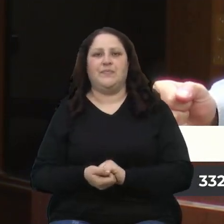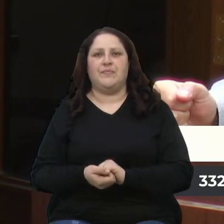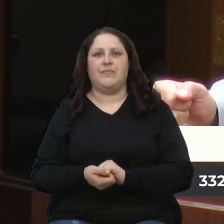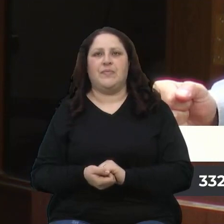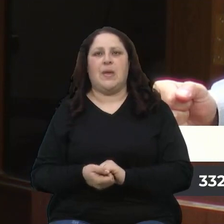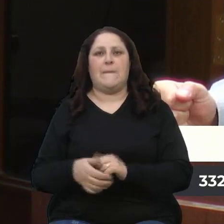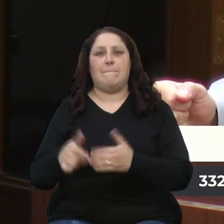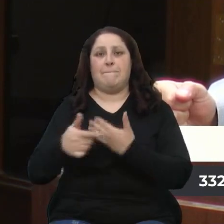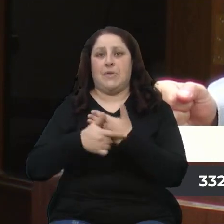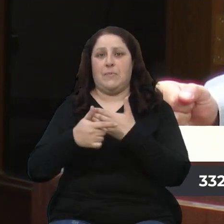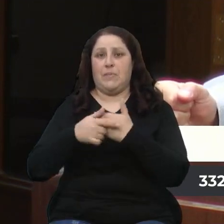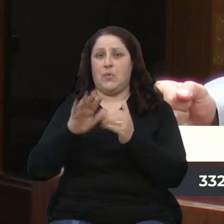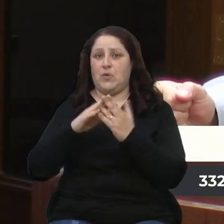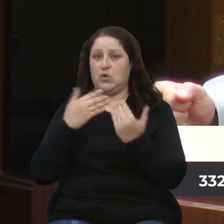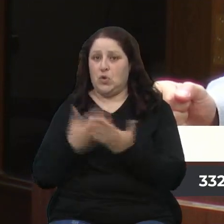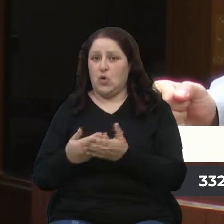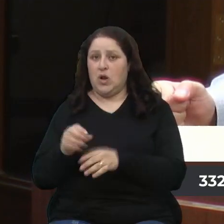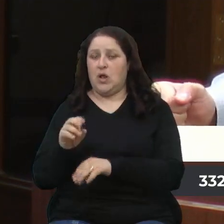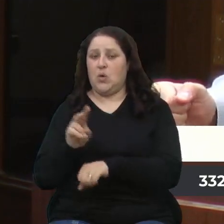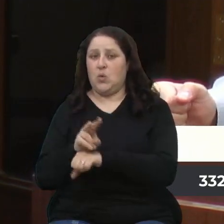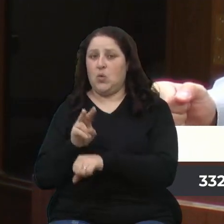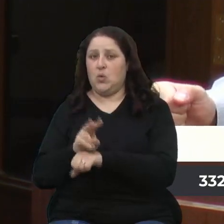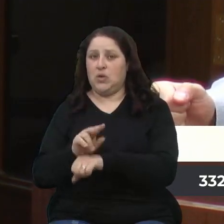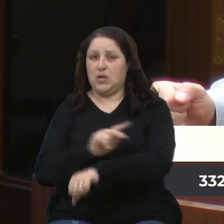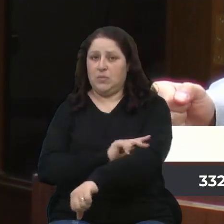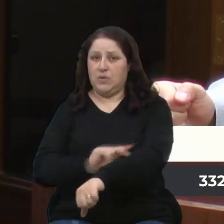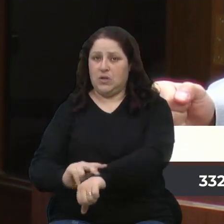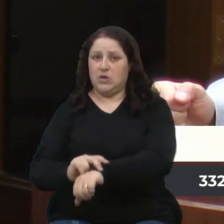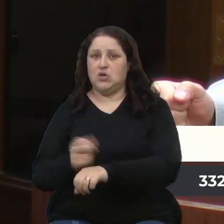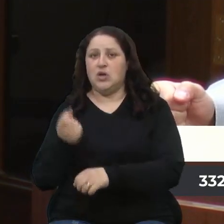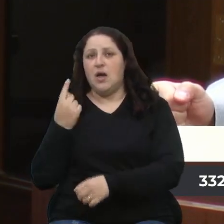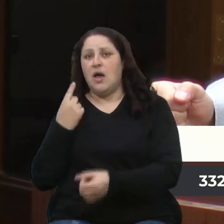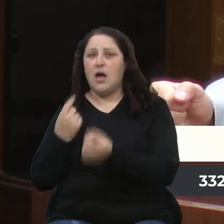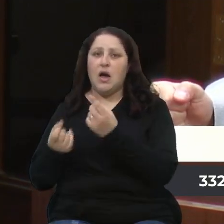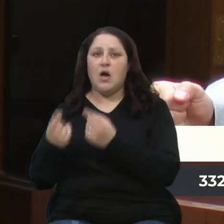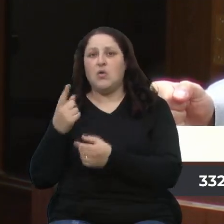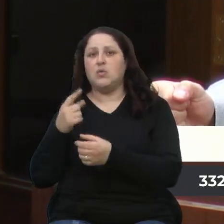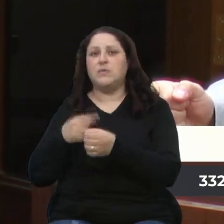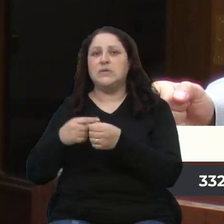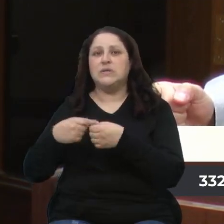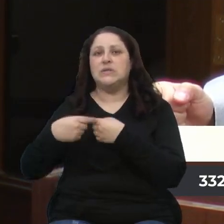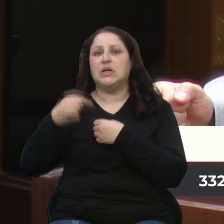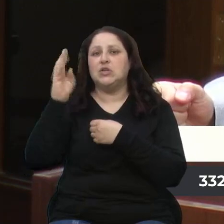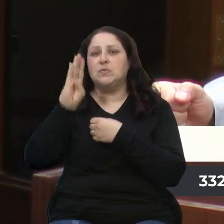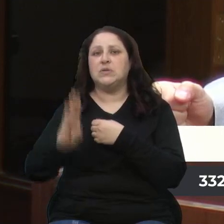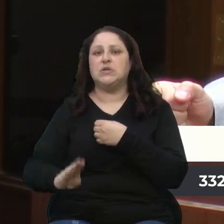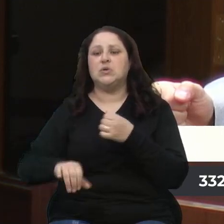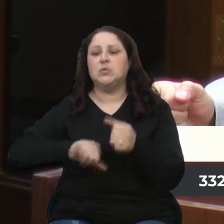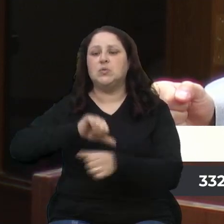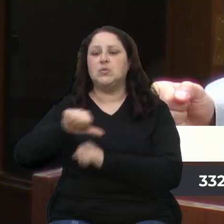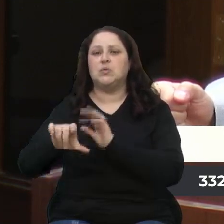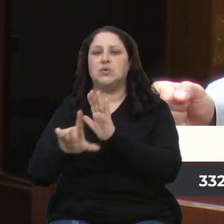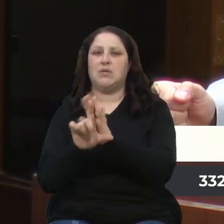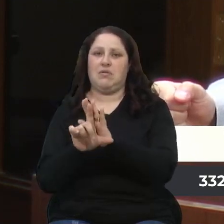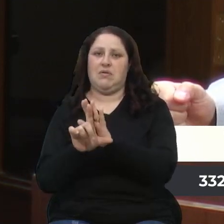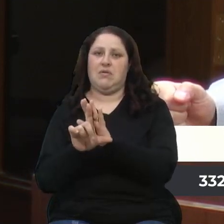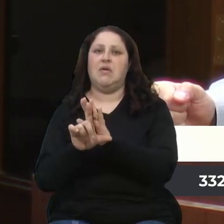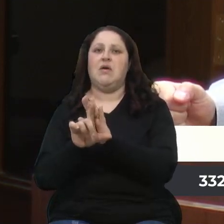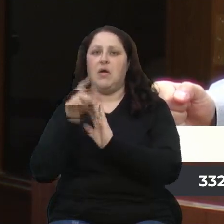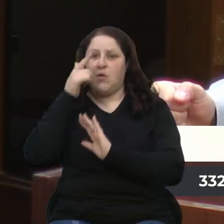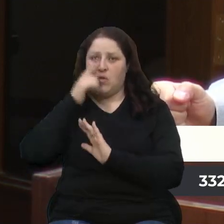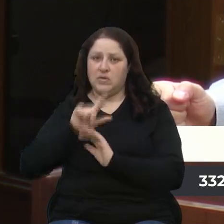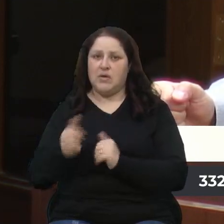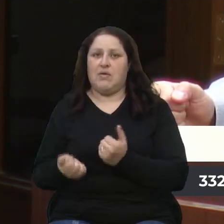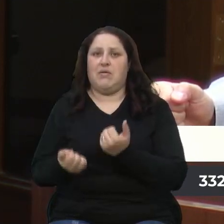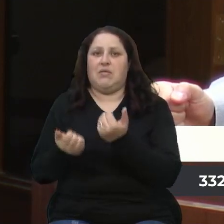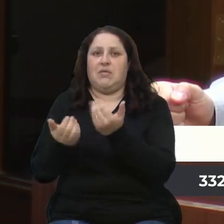da escola é o cuidado pedagógico. E alguns municípios do Brasil mudaram a sua legislação para